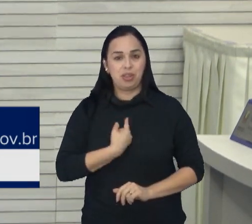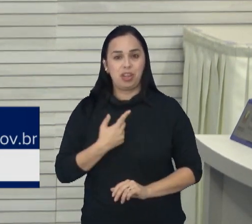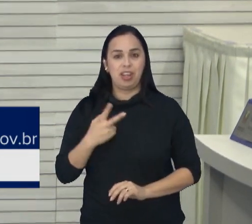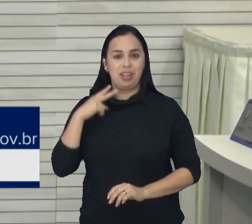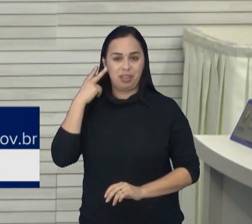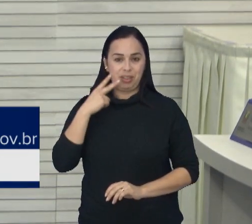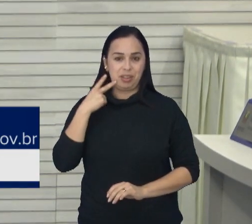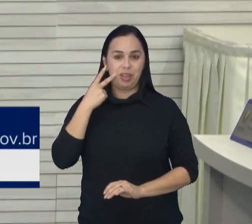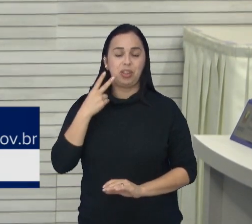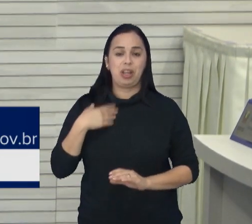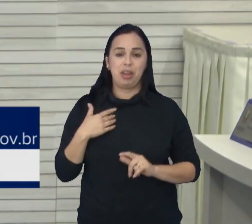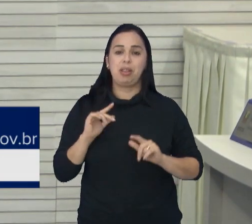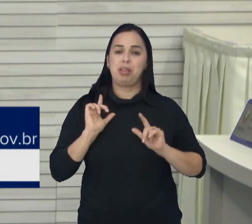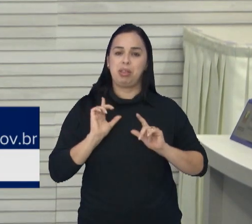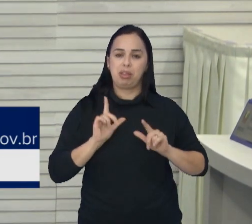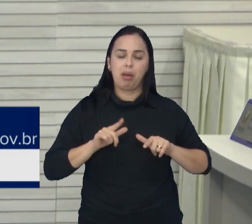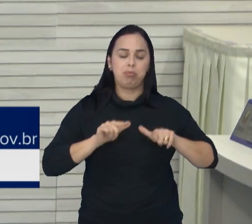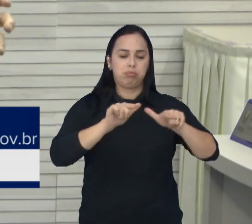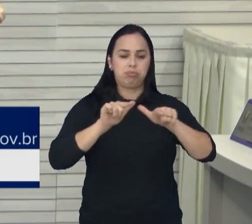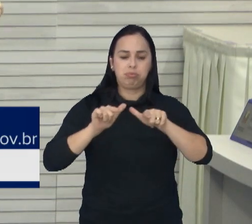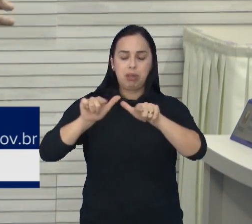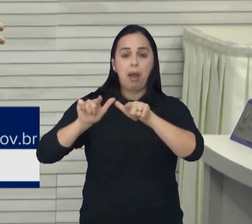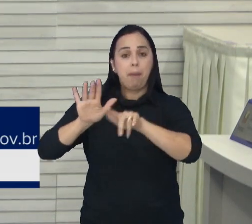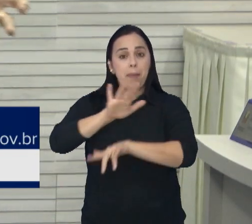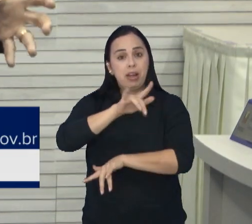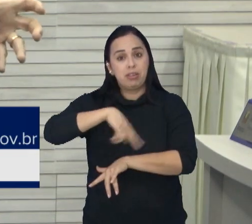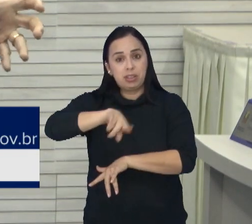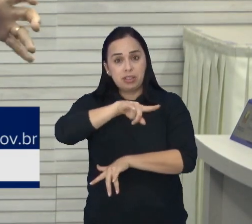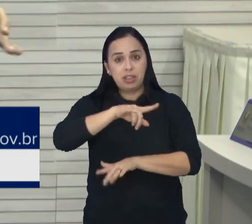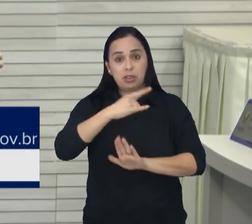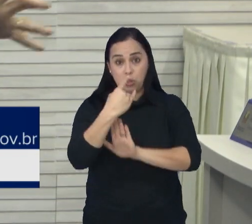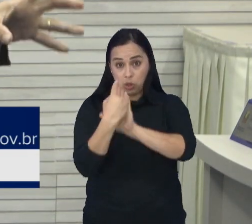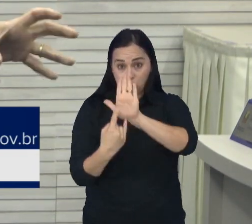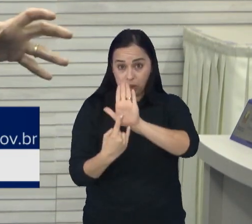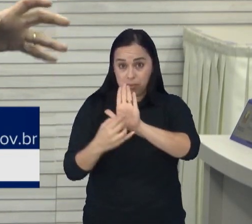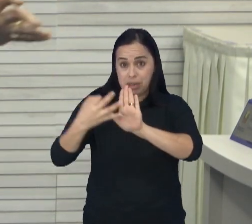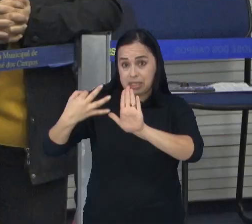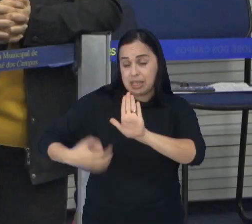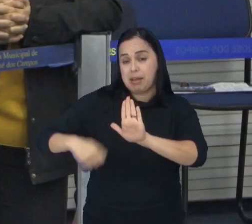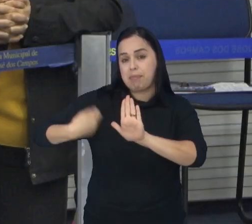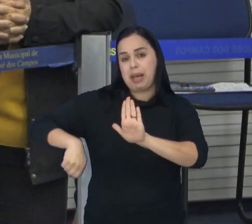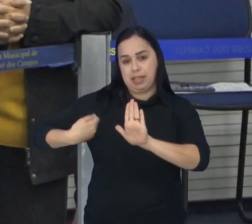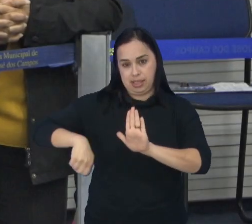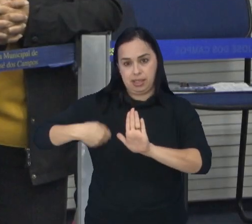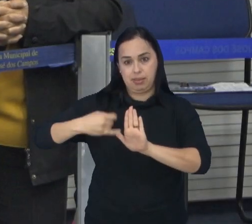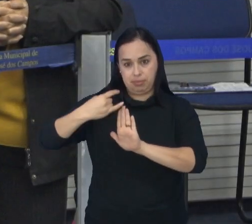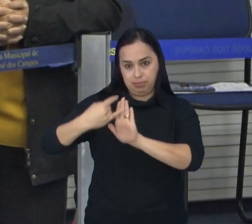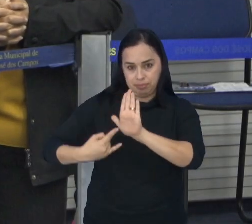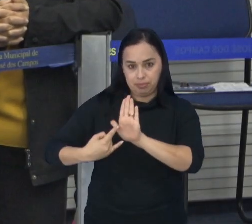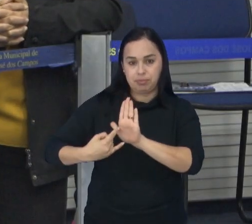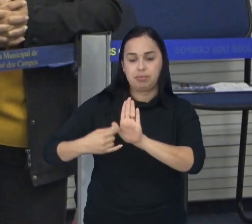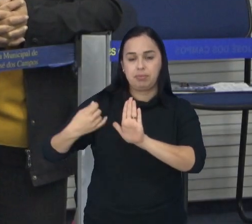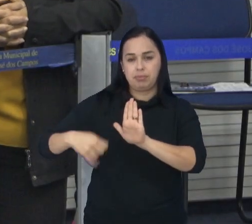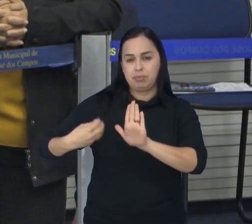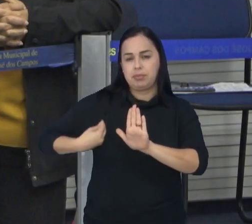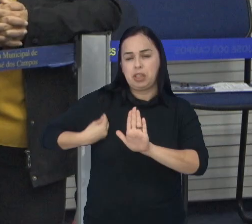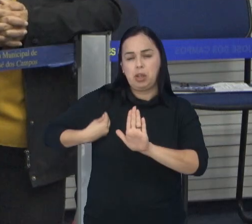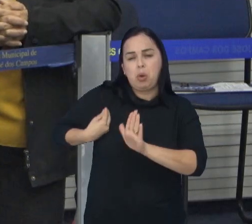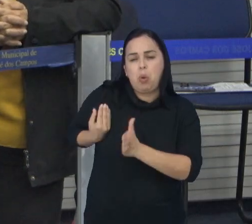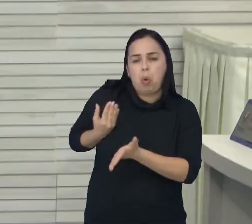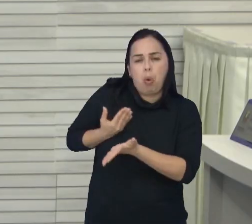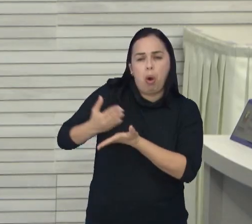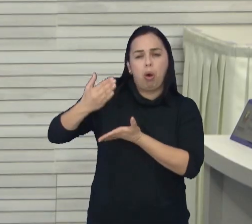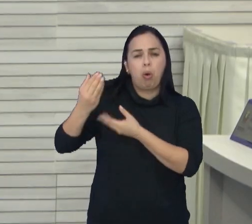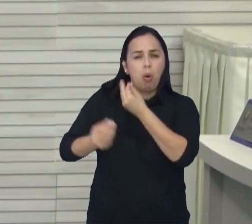concederam o título de utilidade pública, mas é preciso que a documentação esteja em dia, né? Toda a existência, desde o início